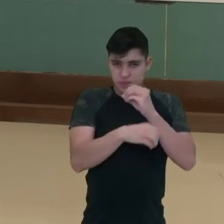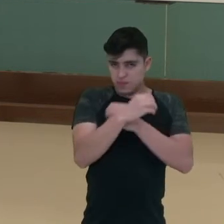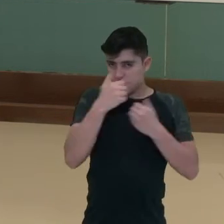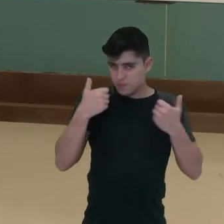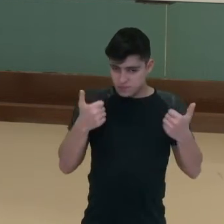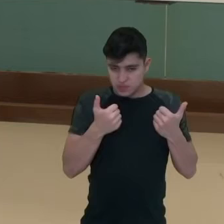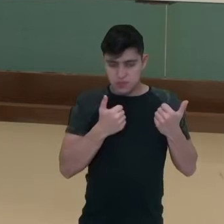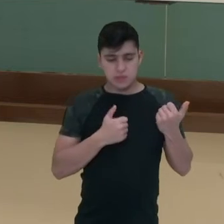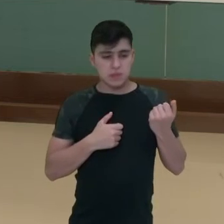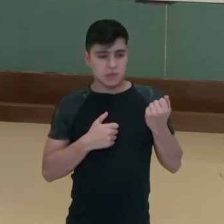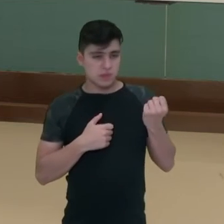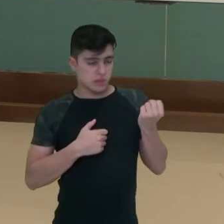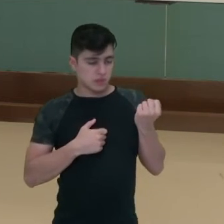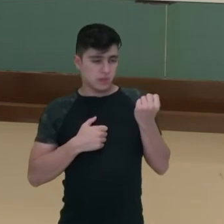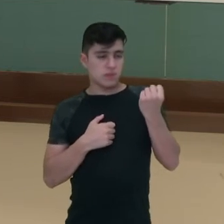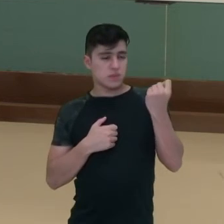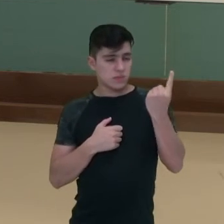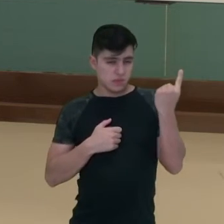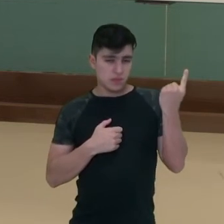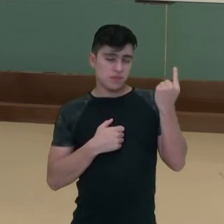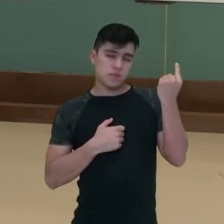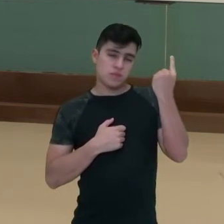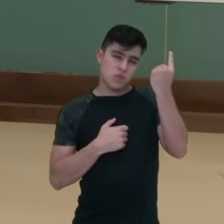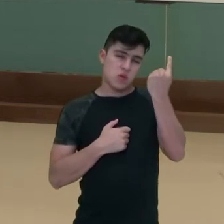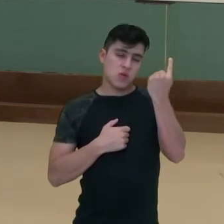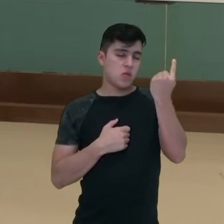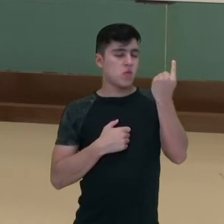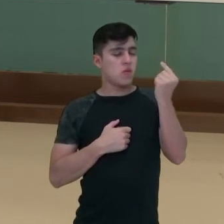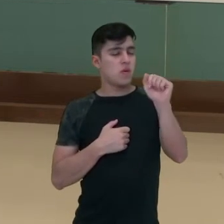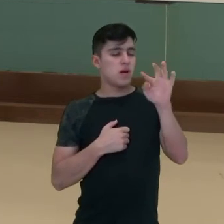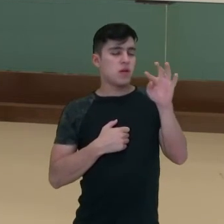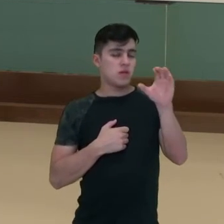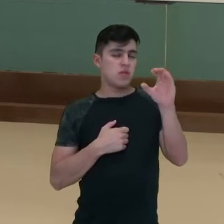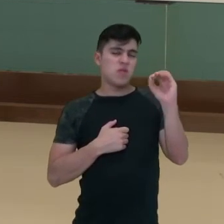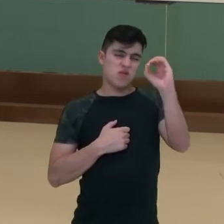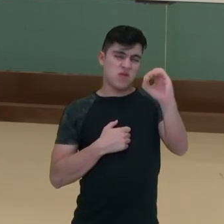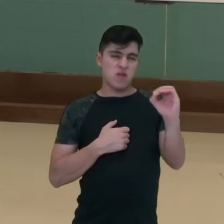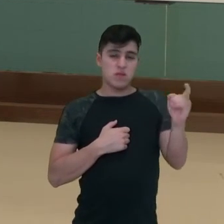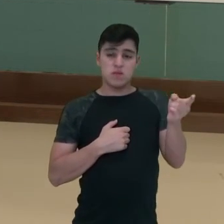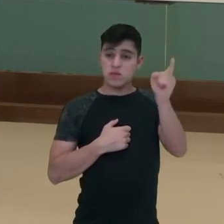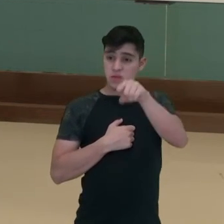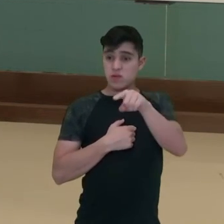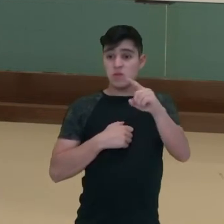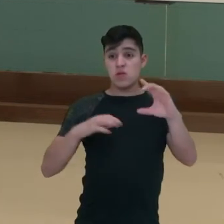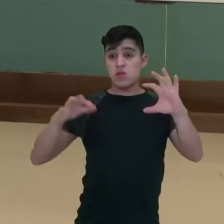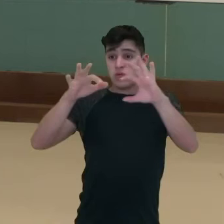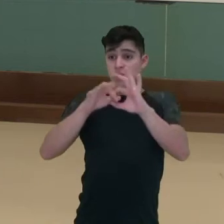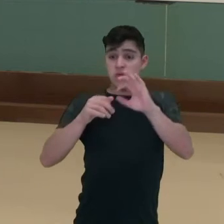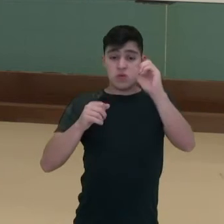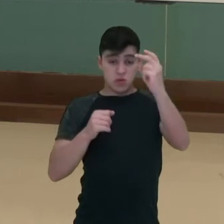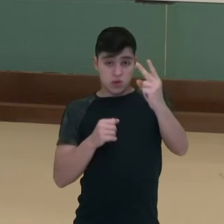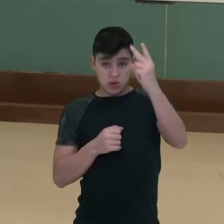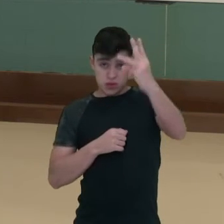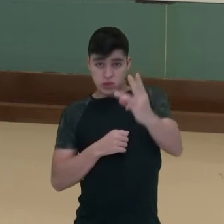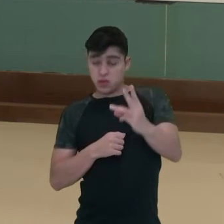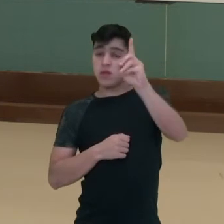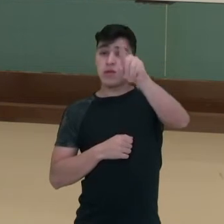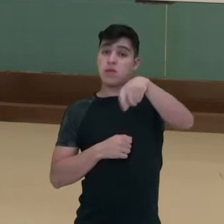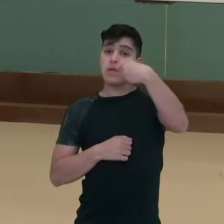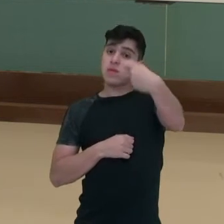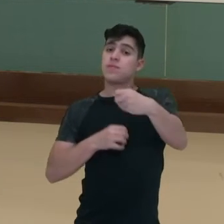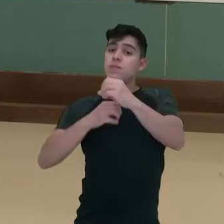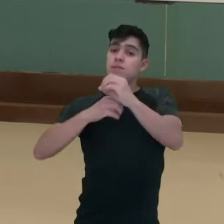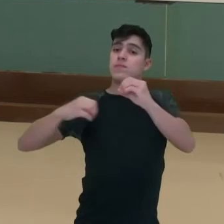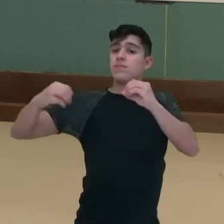Sozinho, um átomo, 2 ou mais, molécula. Temos também a fórmula